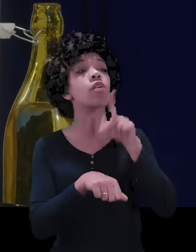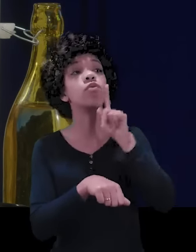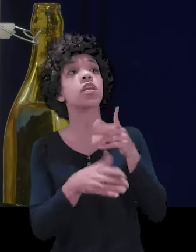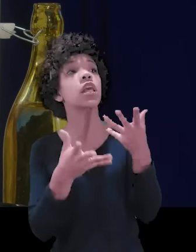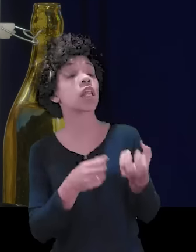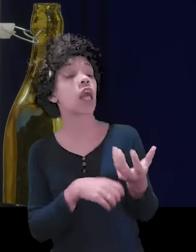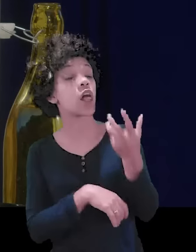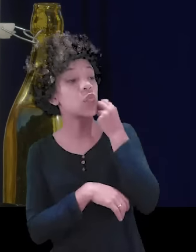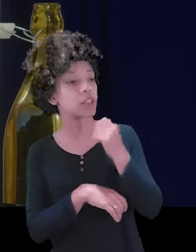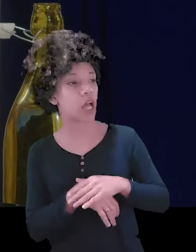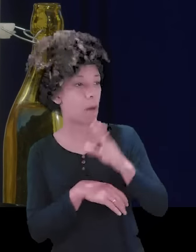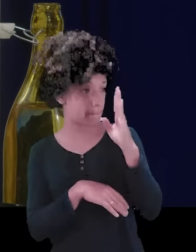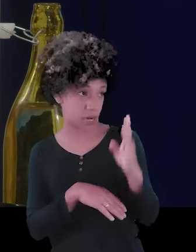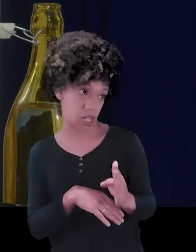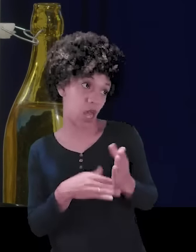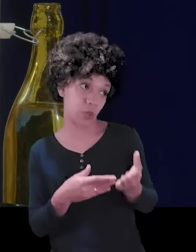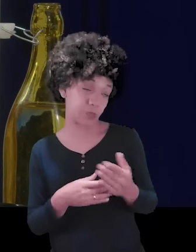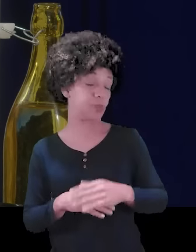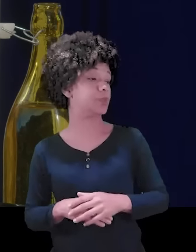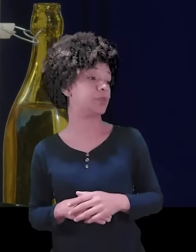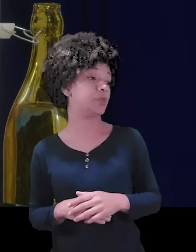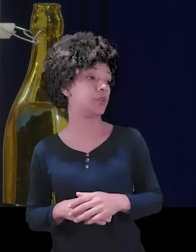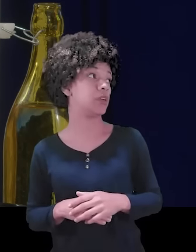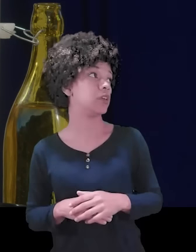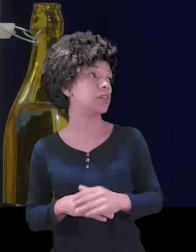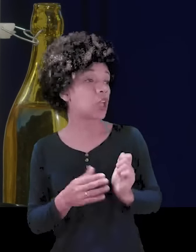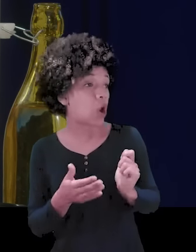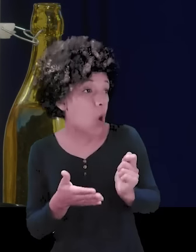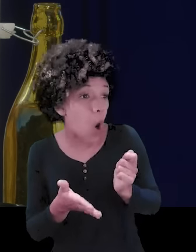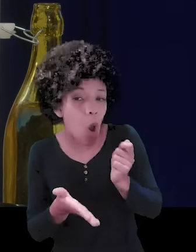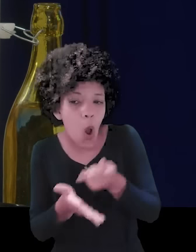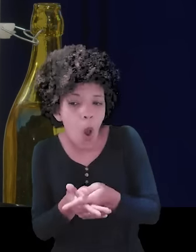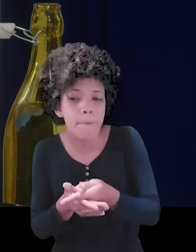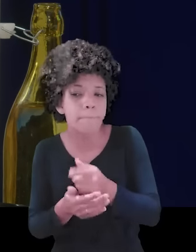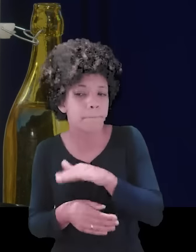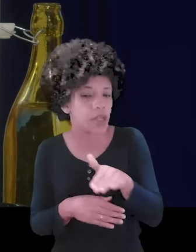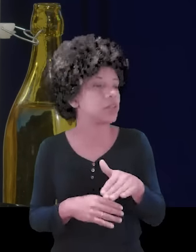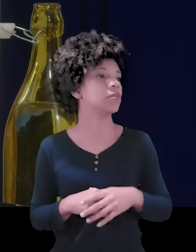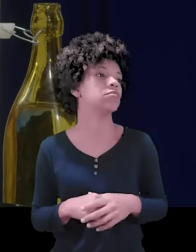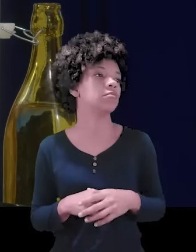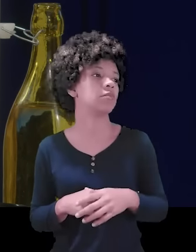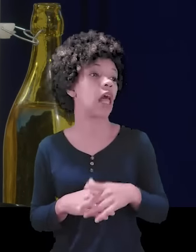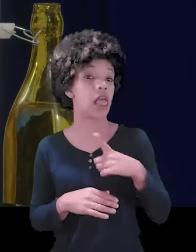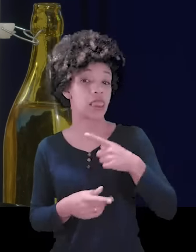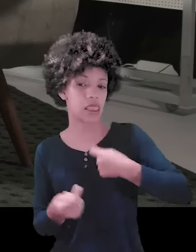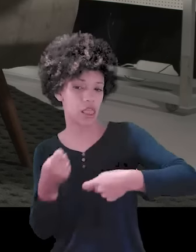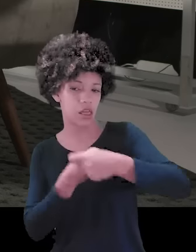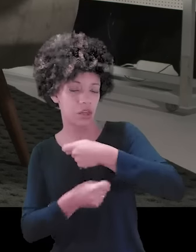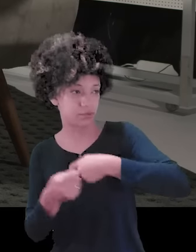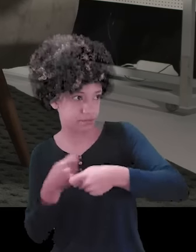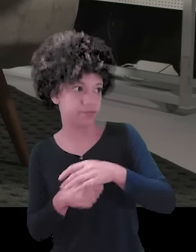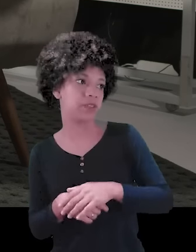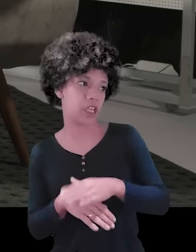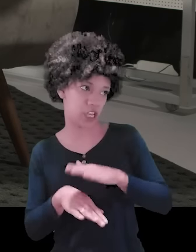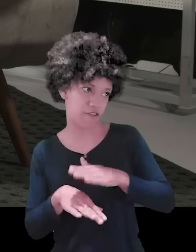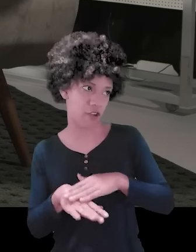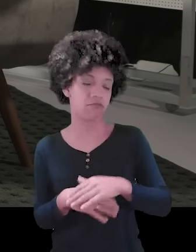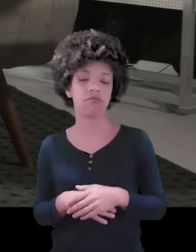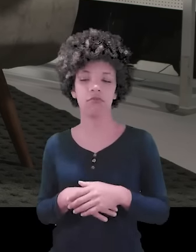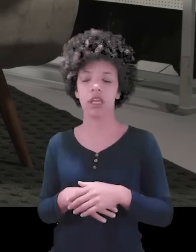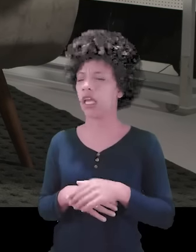adotar um brasileiro e aí ele comprou essa criança ele vai ter alguém que faz todo esse tranco entendeu